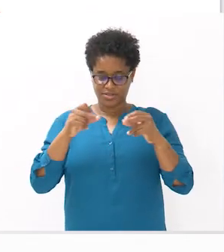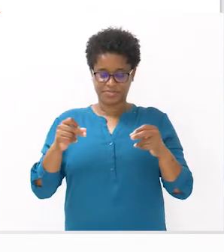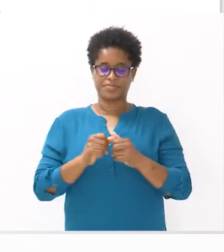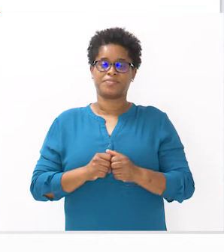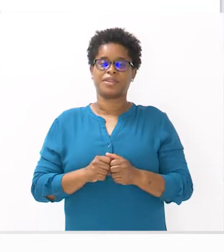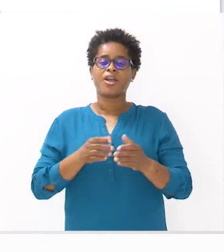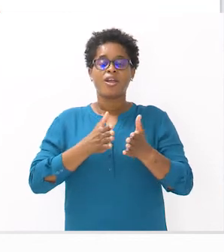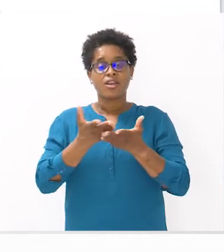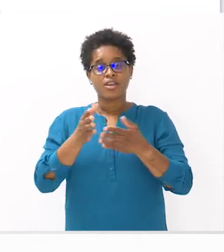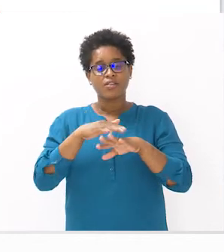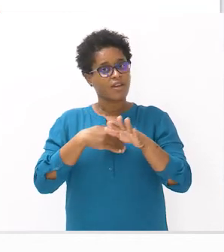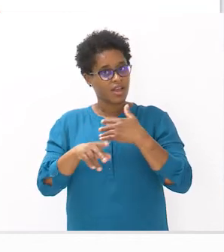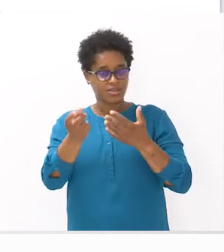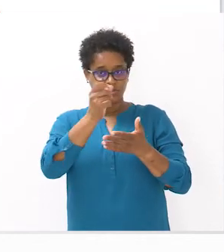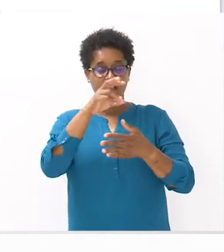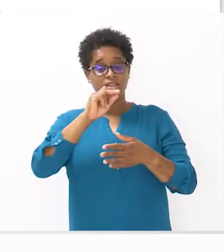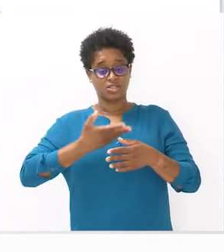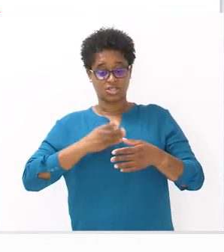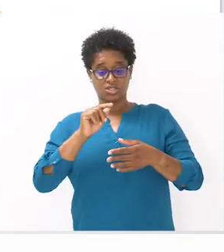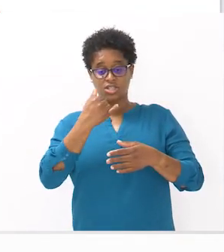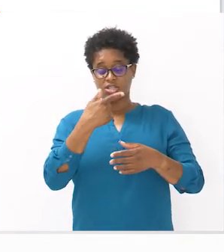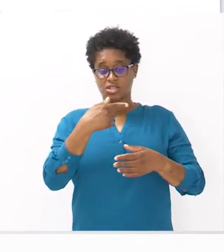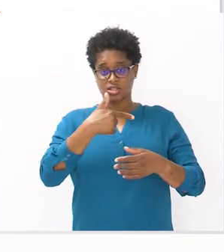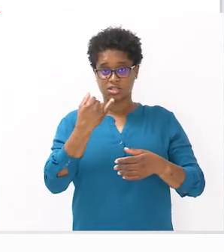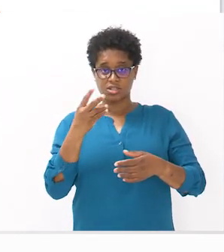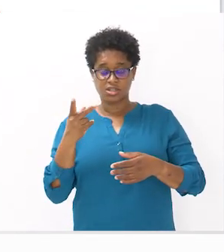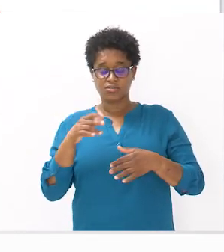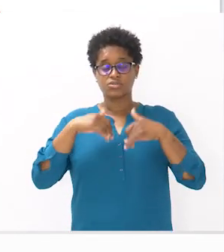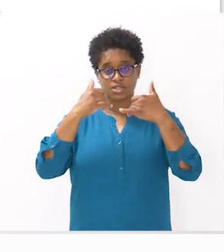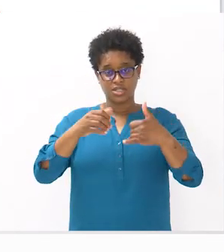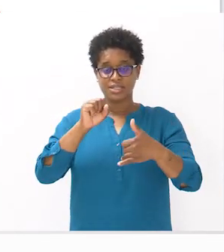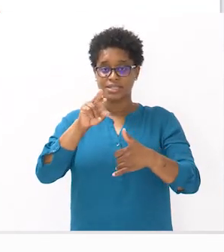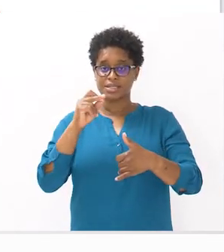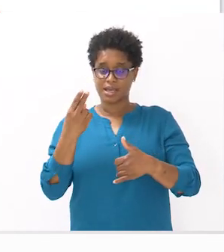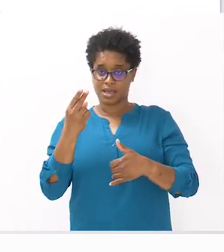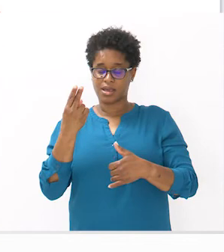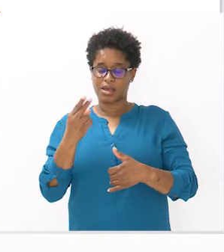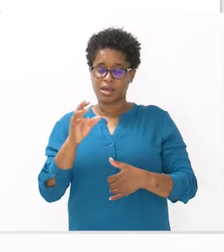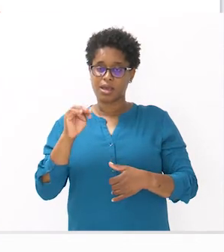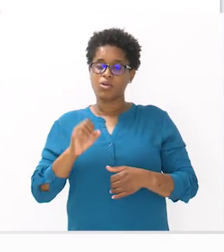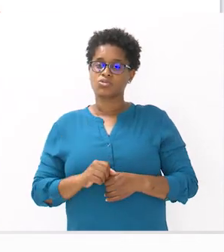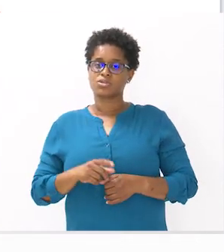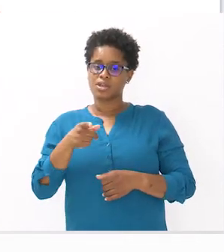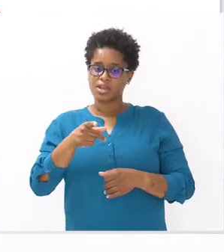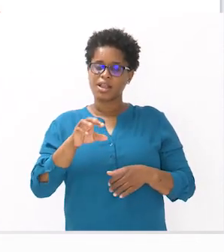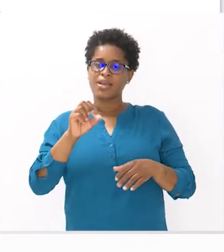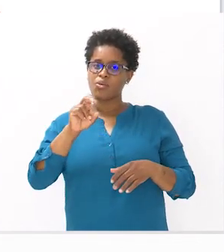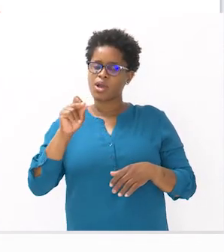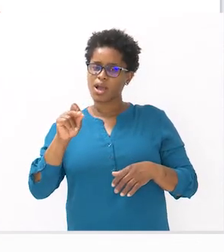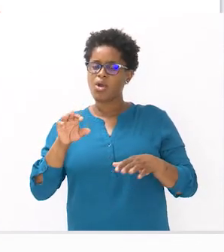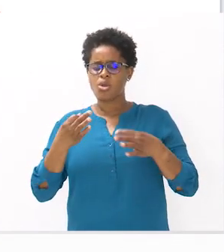em que utilizam o adjetivo nos seguintes graus. Temos aqui o grau normal, o